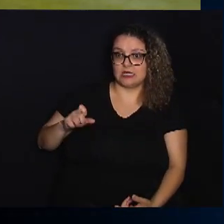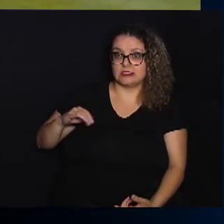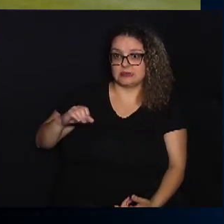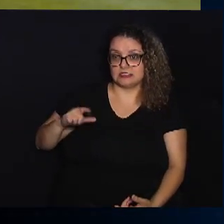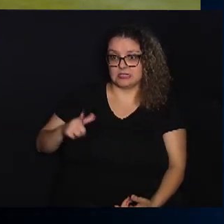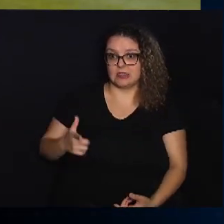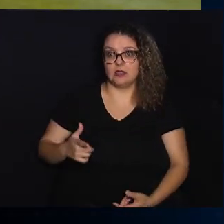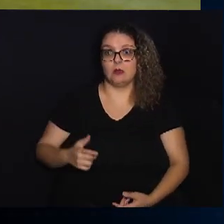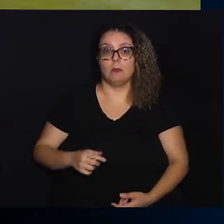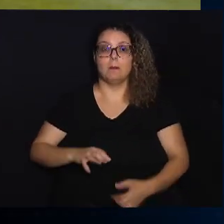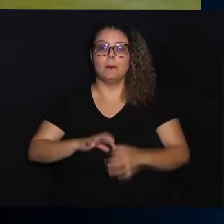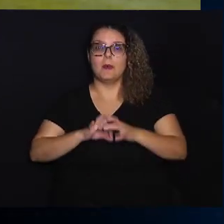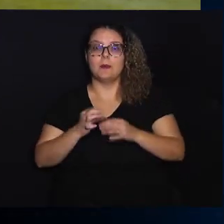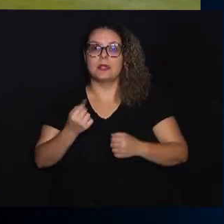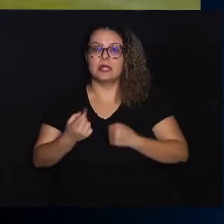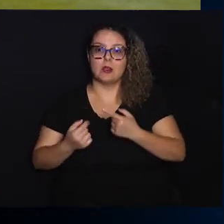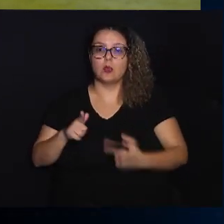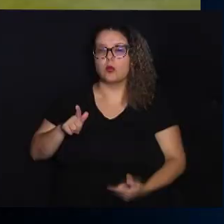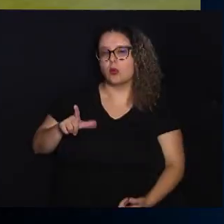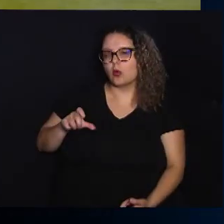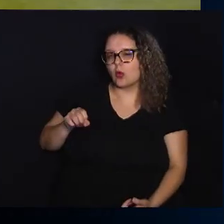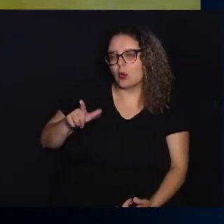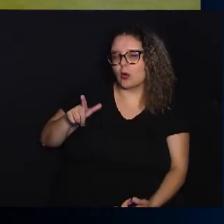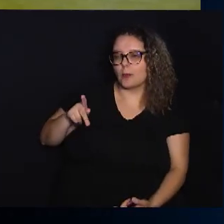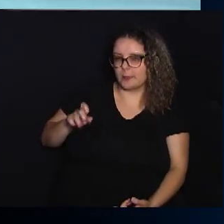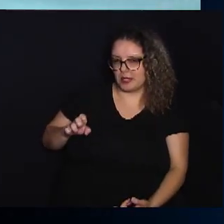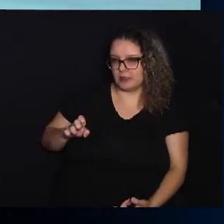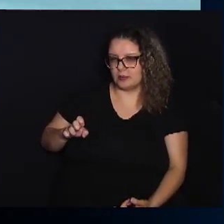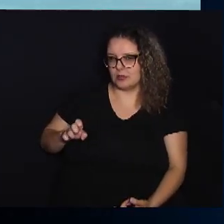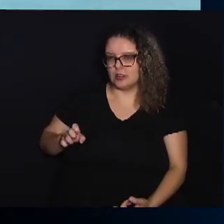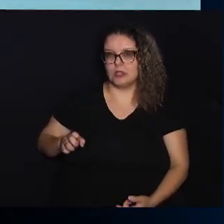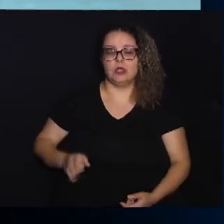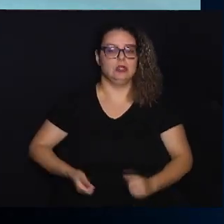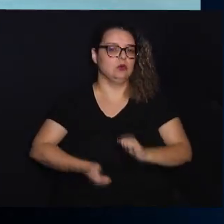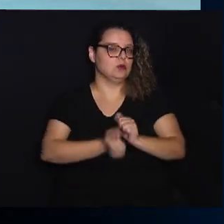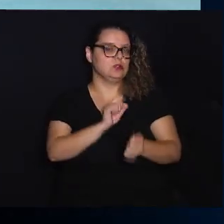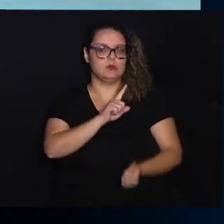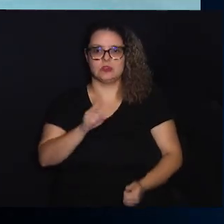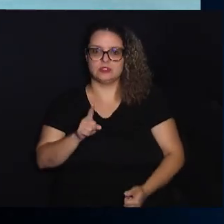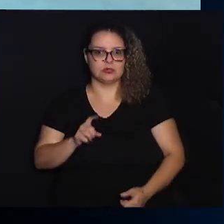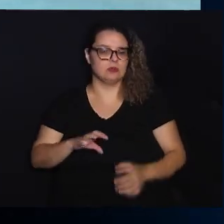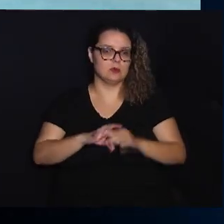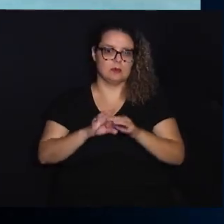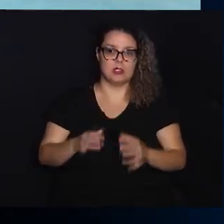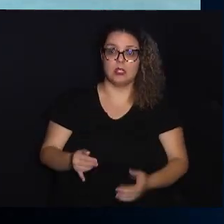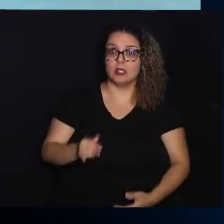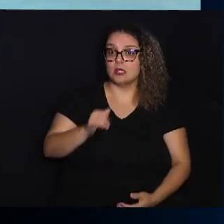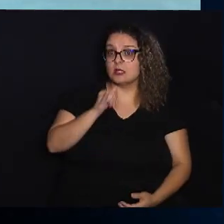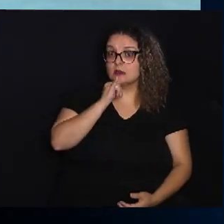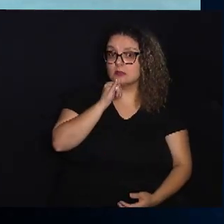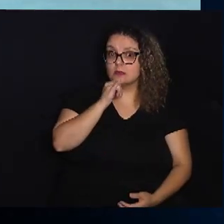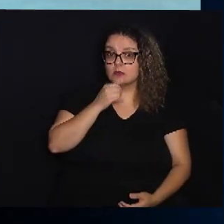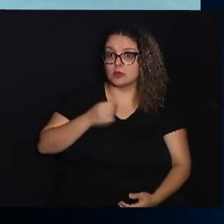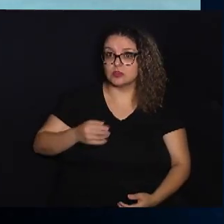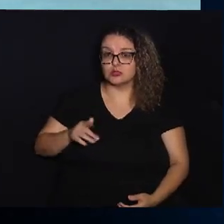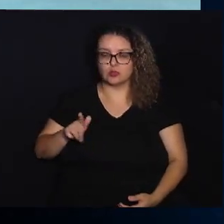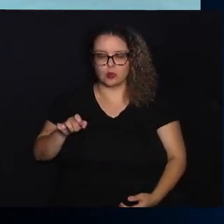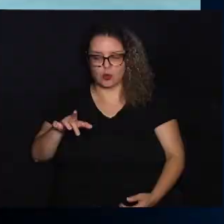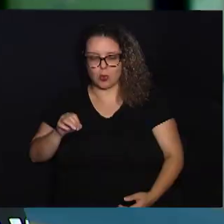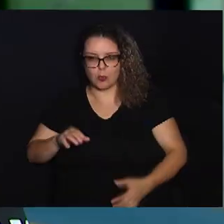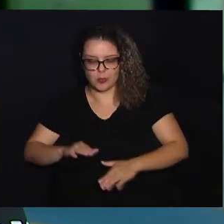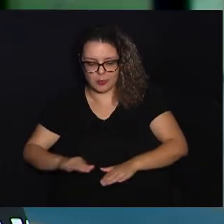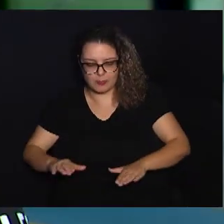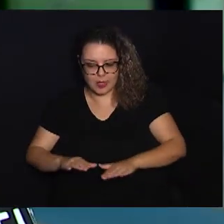marcial, ela permite certos tipos de golpe que o esporte não permite. Né? Então, por exemplo, você não pode dar um